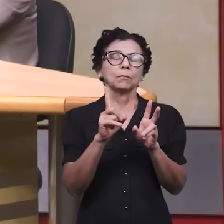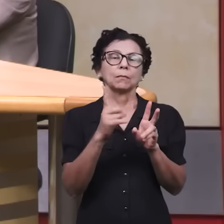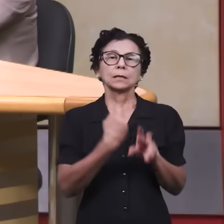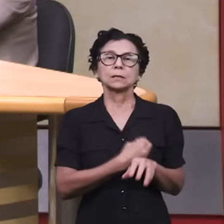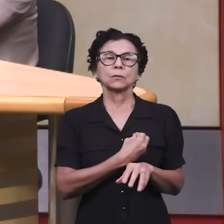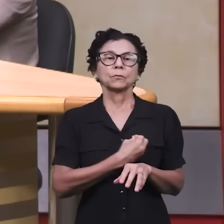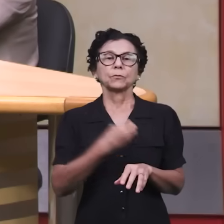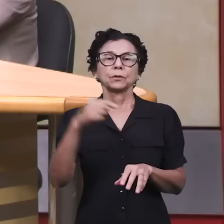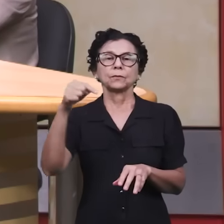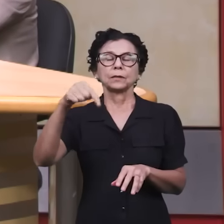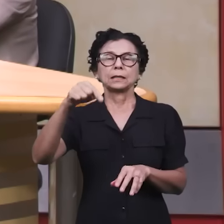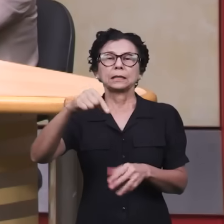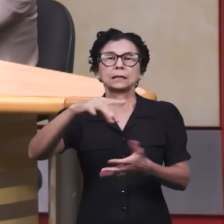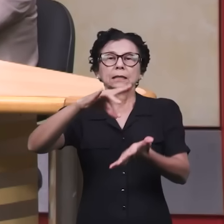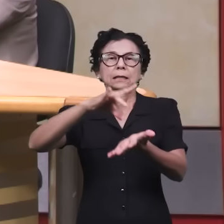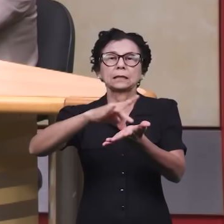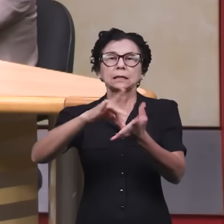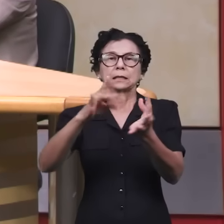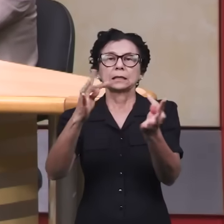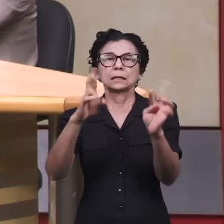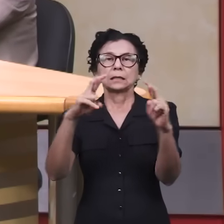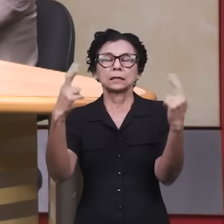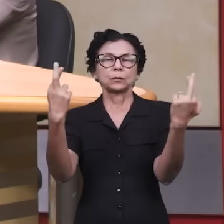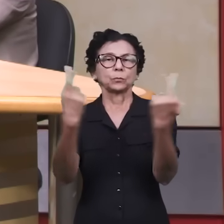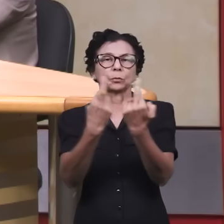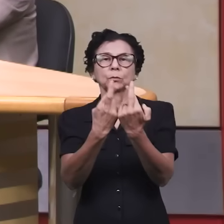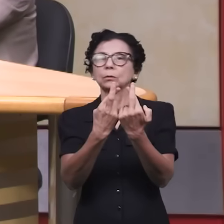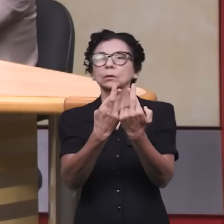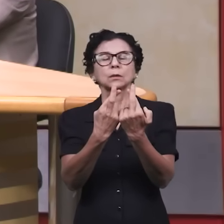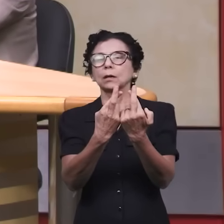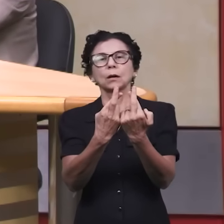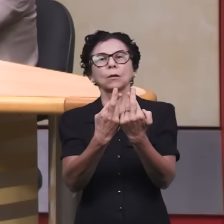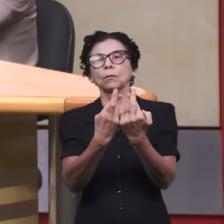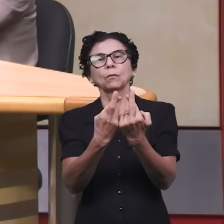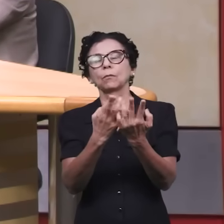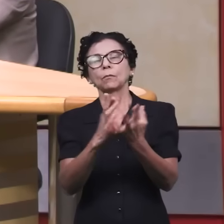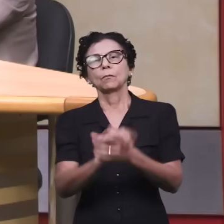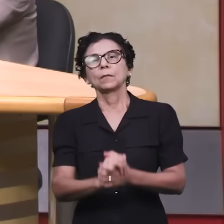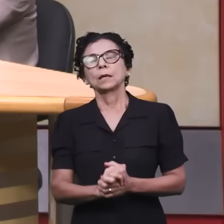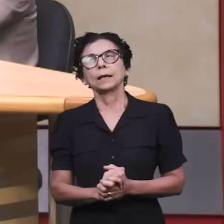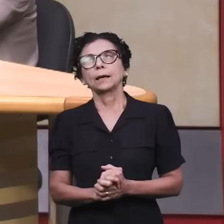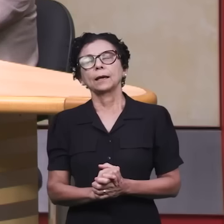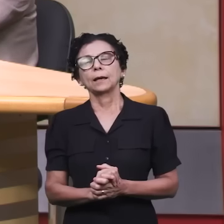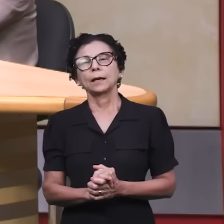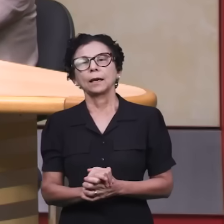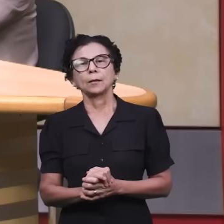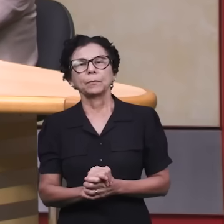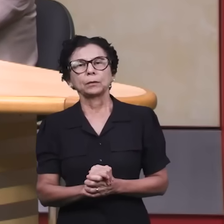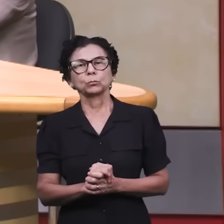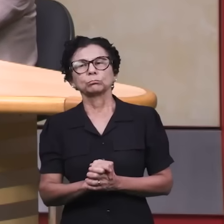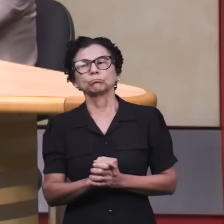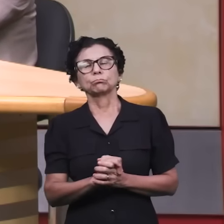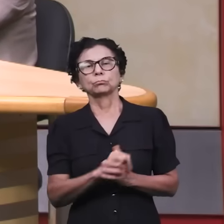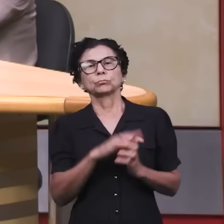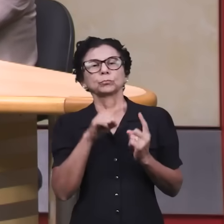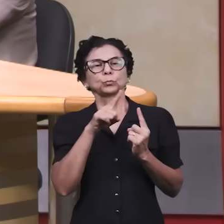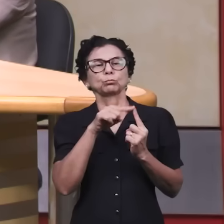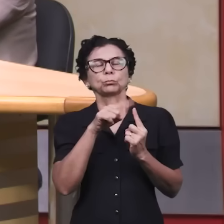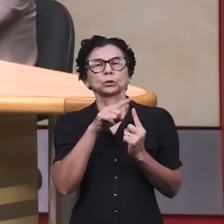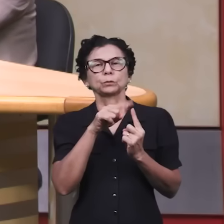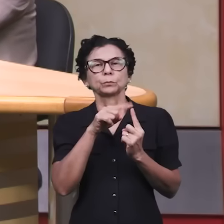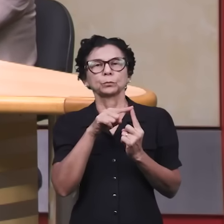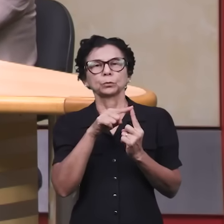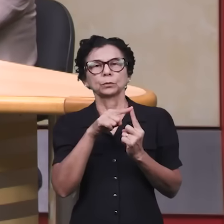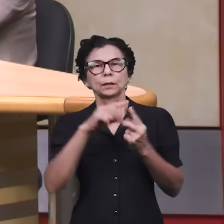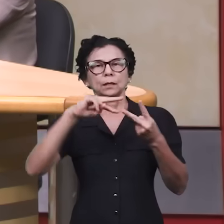daquela realidade indígena da tribo que a gente está acostumado a ver, né? São indígenas pelo biotipo, você vê